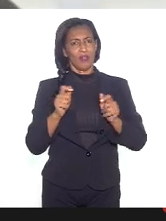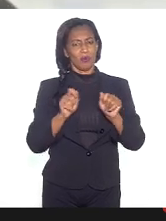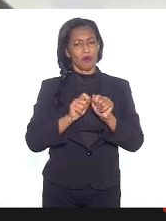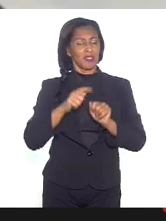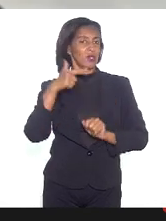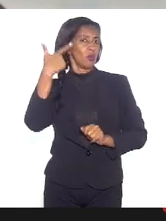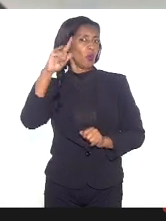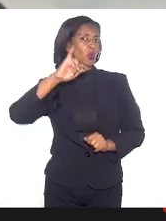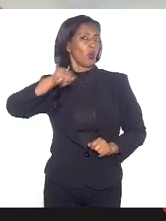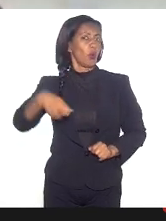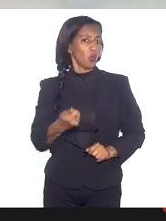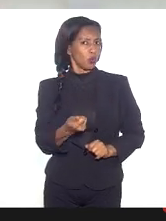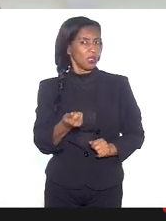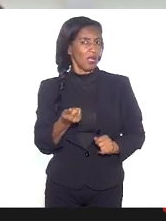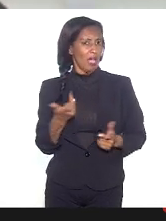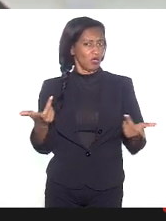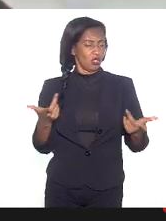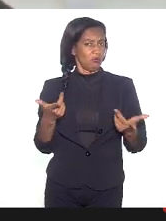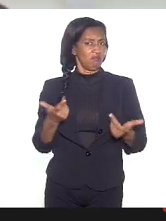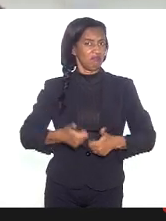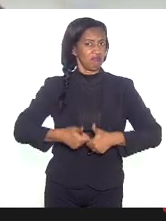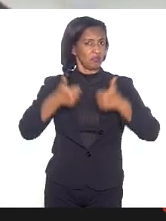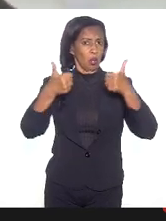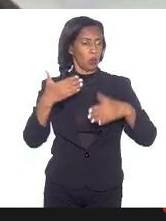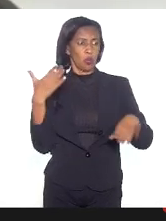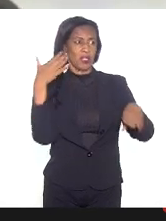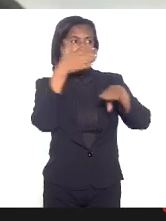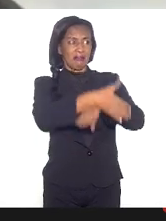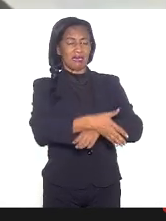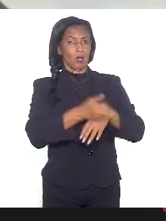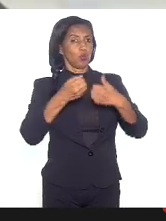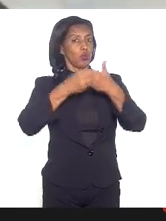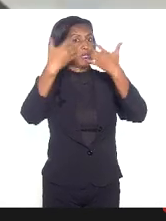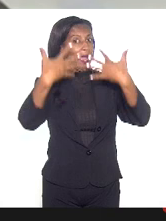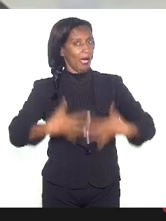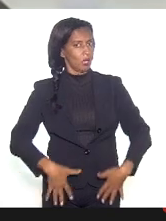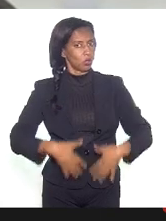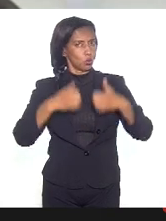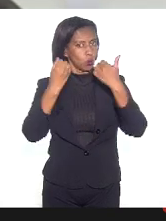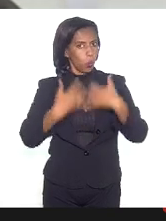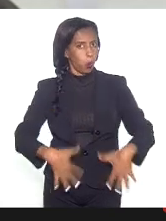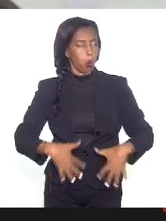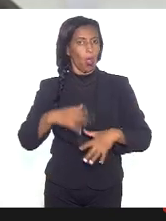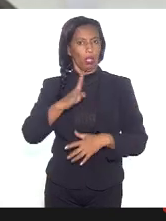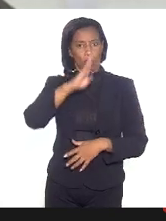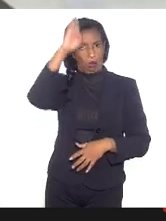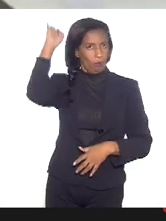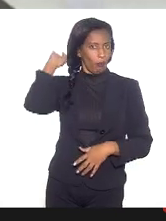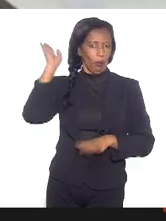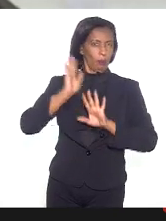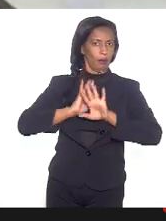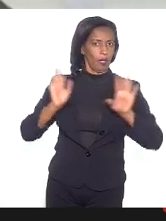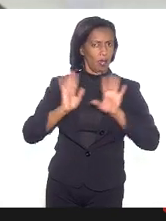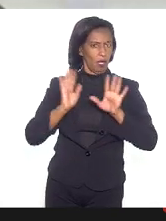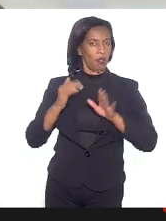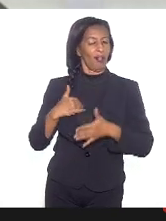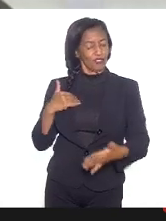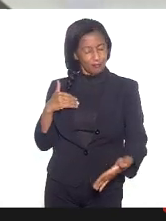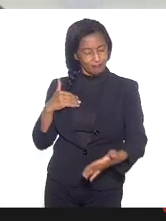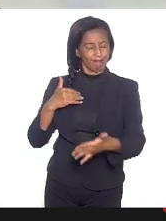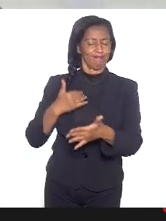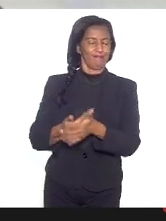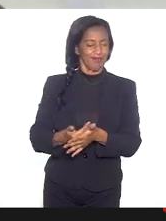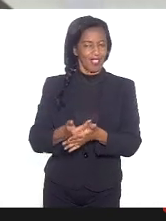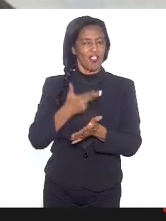numa oportunidade adequada. Não quero entrar efetivamente nos gastos do Corpo de Bombeiro. Muito em breve a gente vai enfrentar a questão